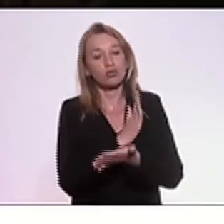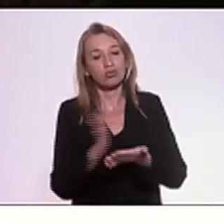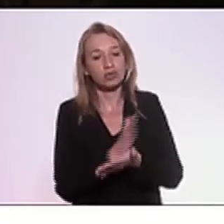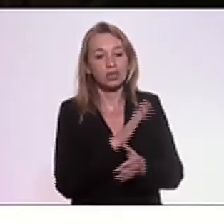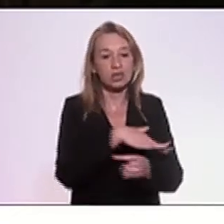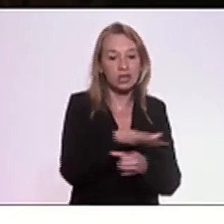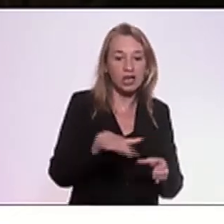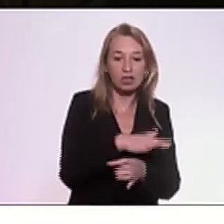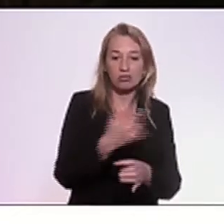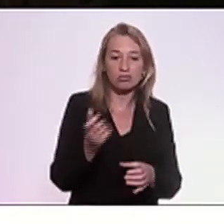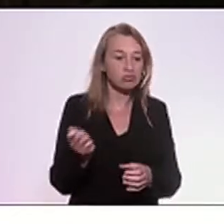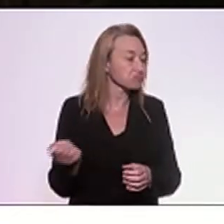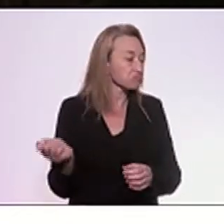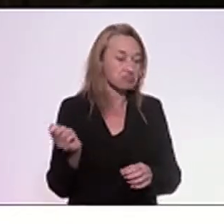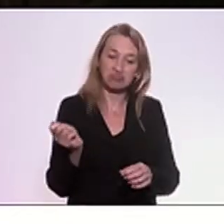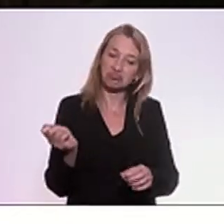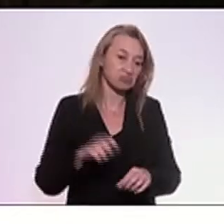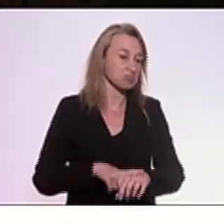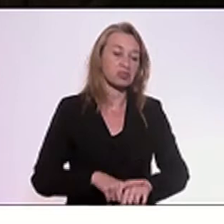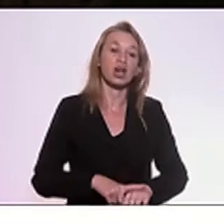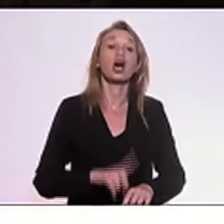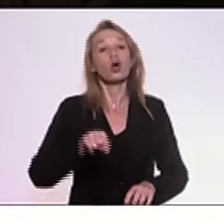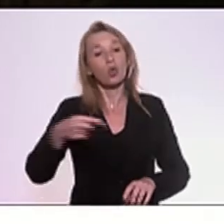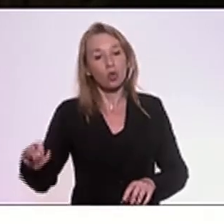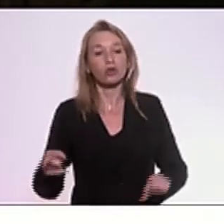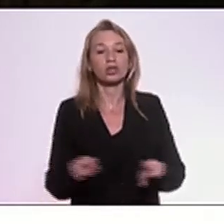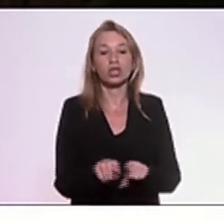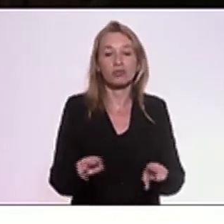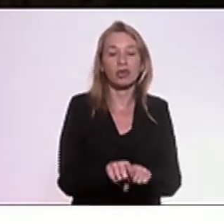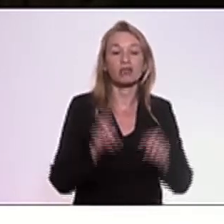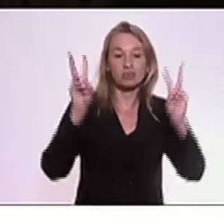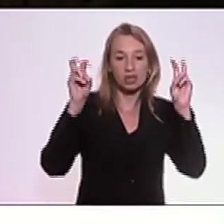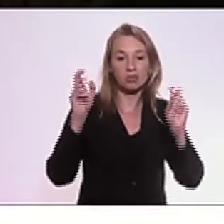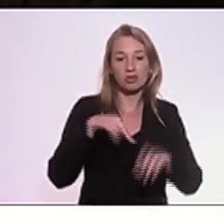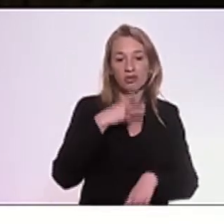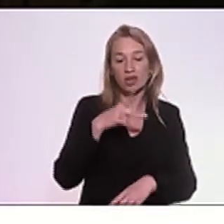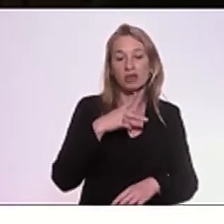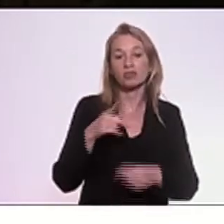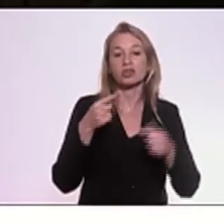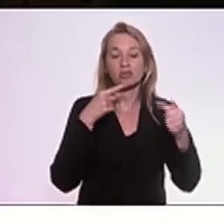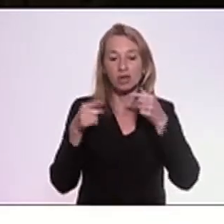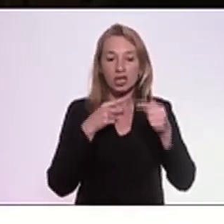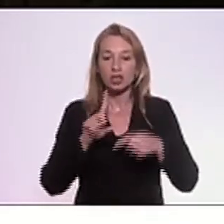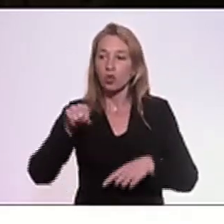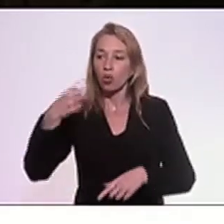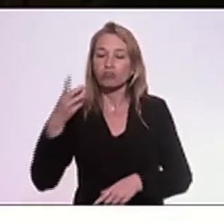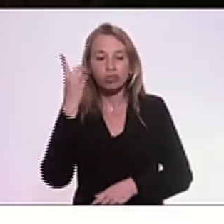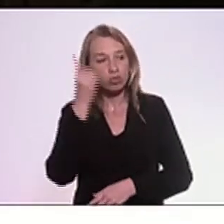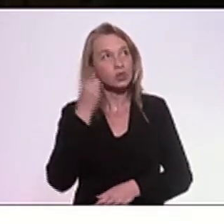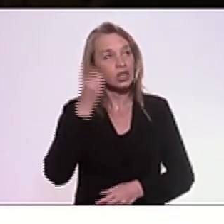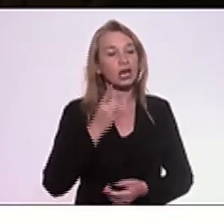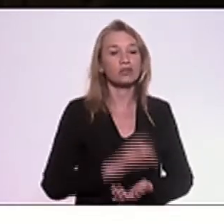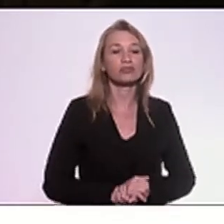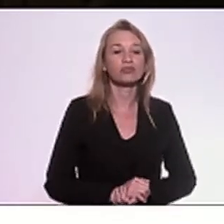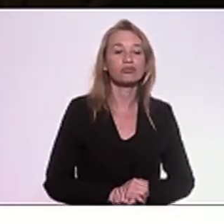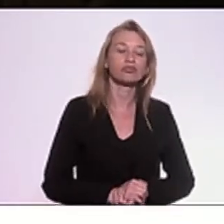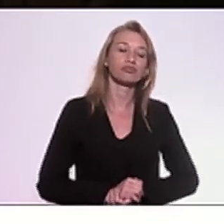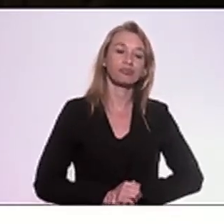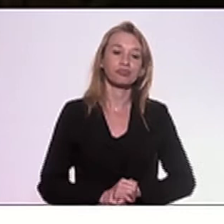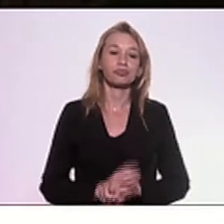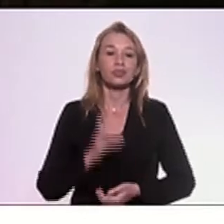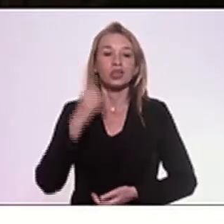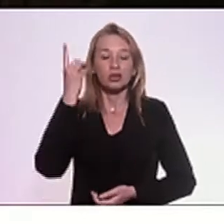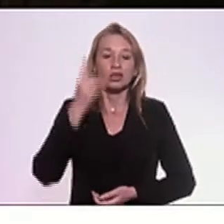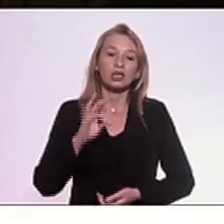Um outro ponto que eu queria também trazer para o debate, que foi colocado por outros deputados, foi colocado com maestria pela deputada